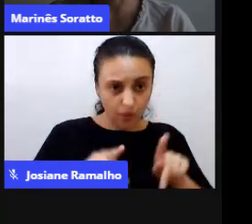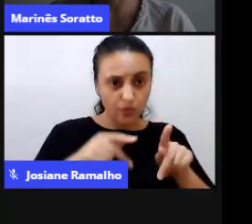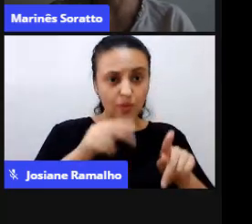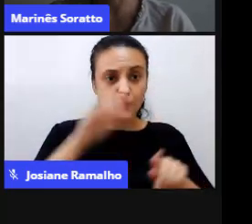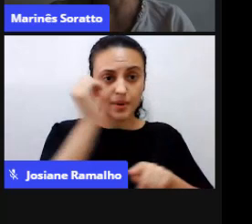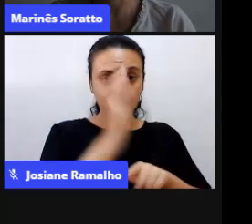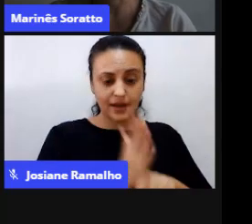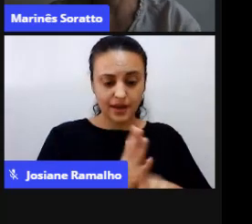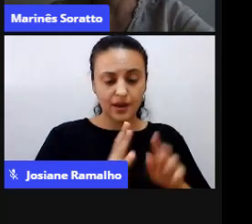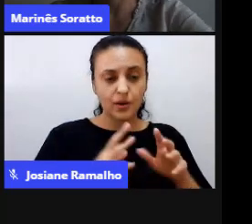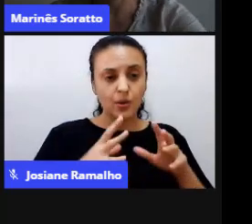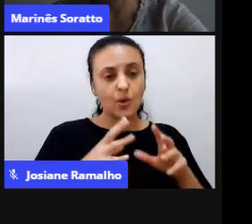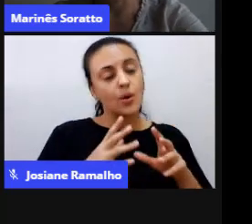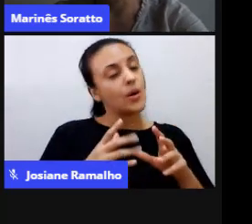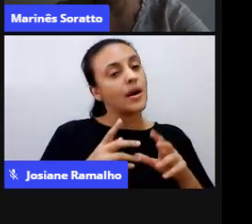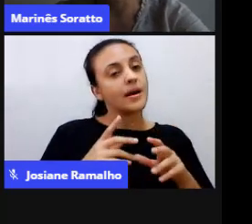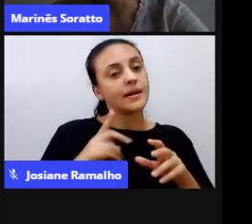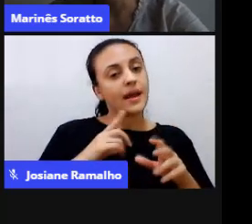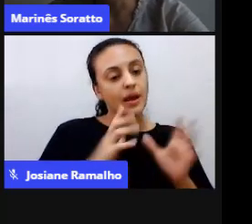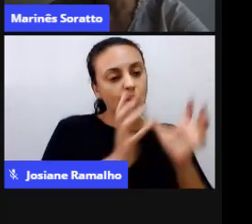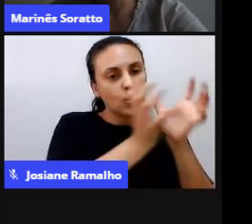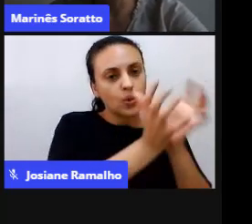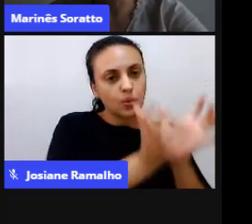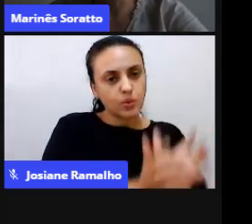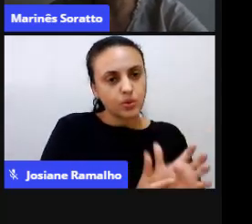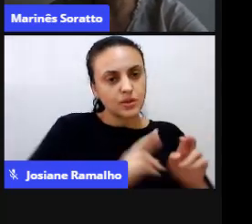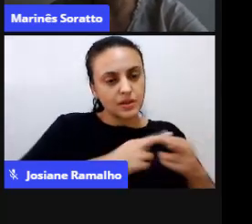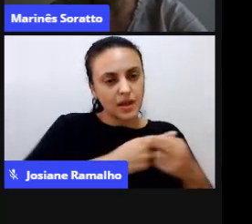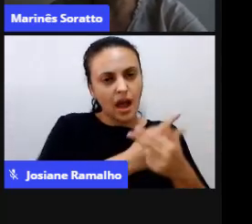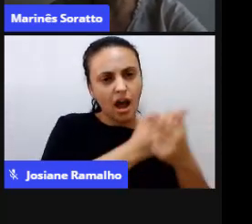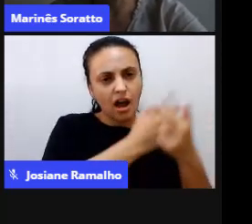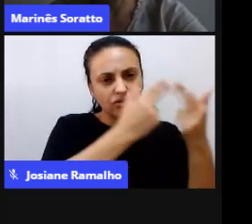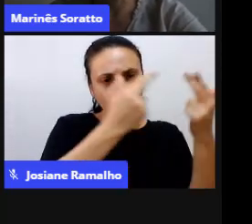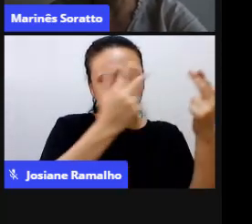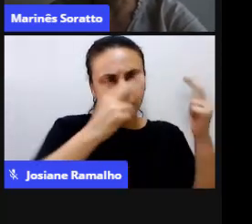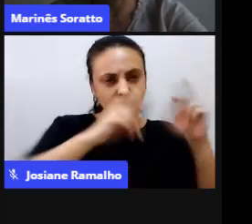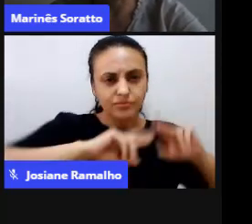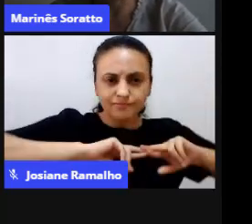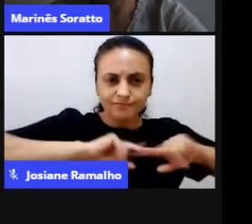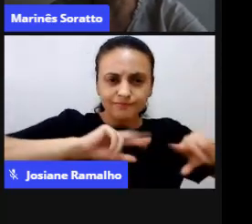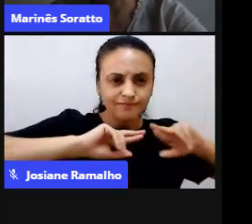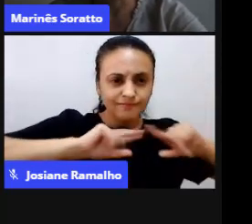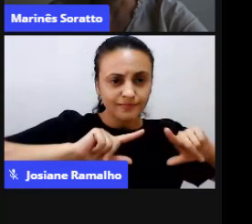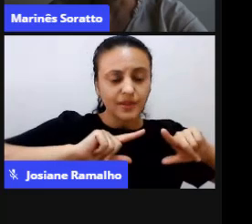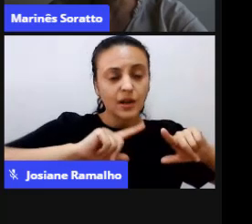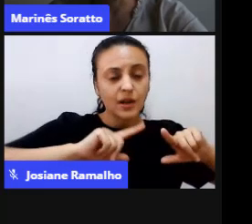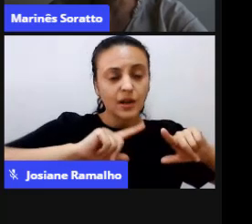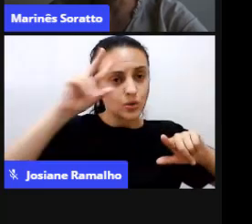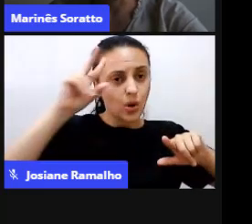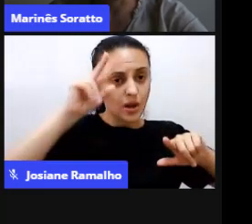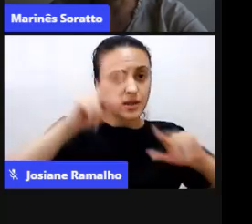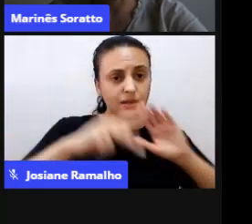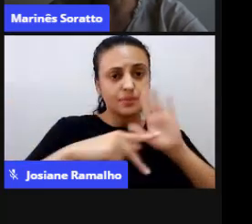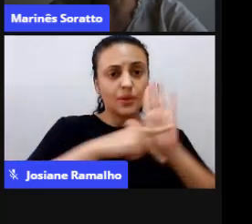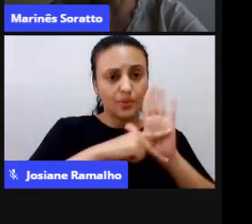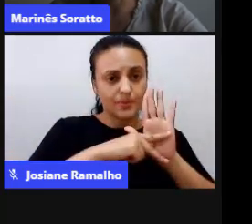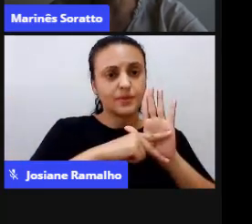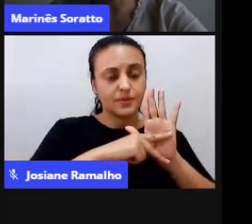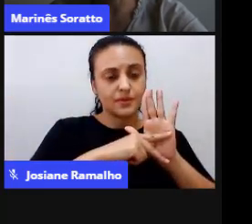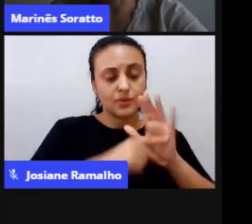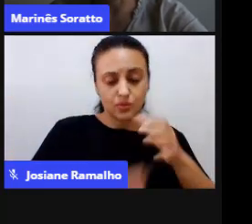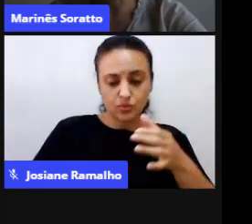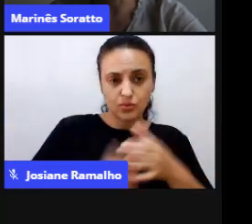a grupos étnico-raciais distintos e que possuem culturas e histórias próprias, que se constituíram a partir